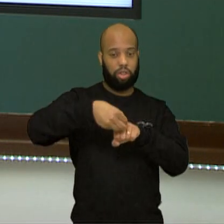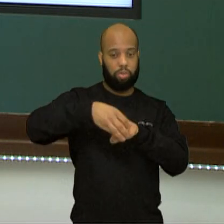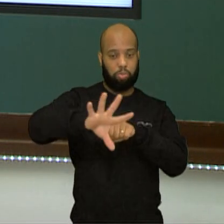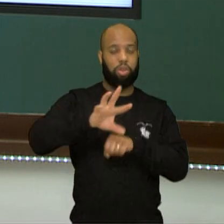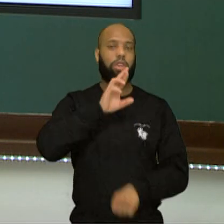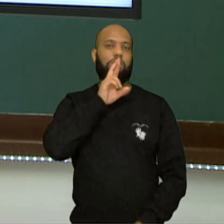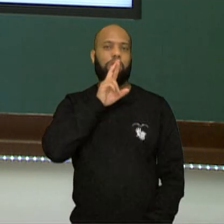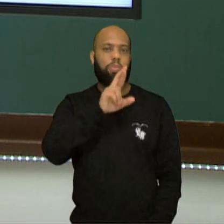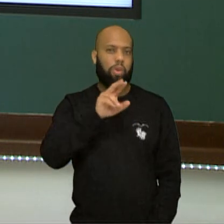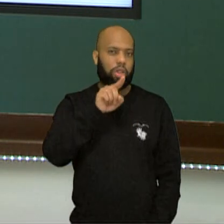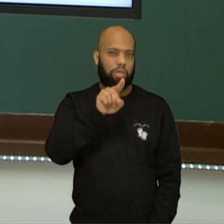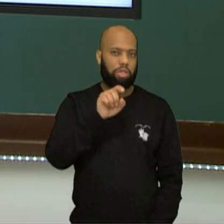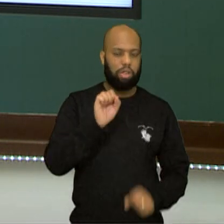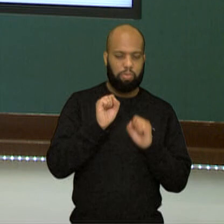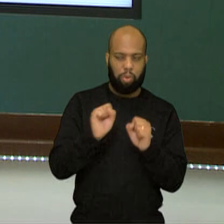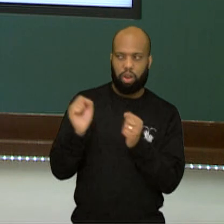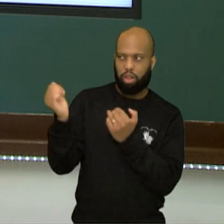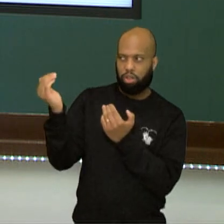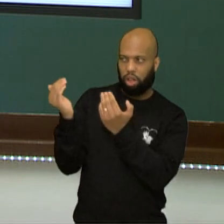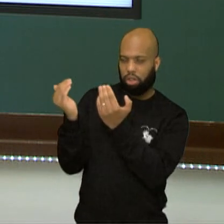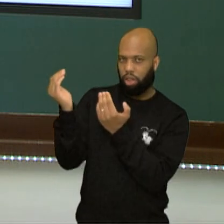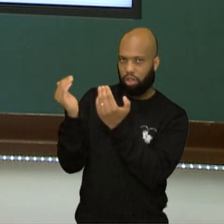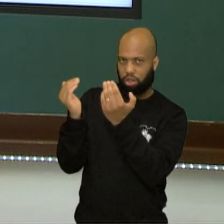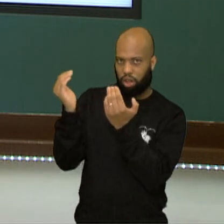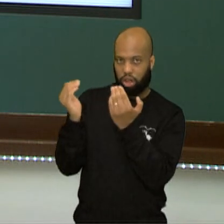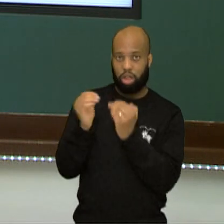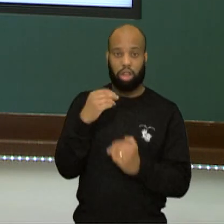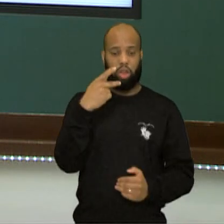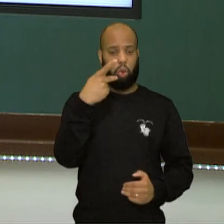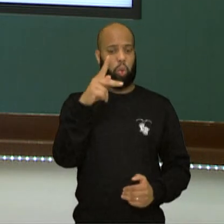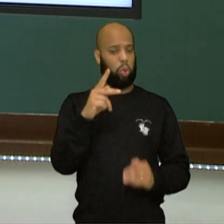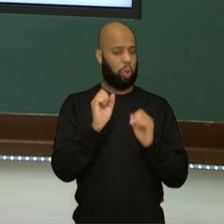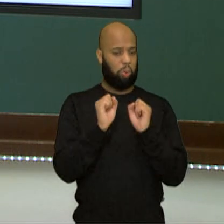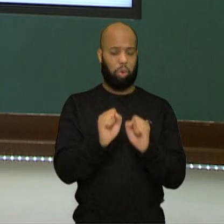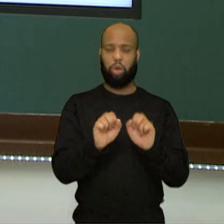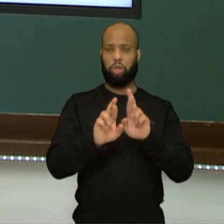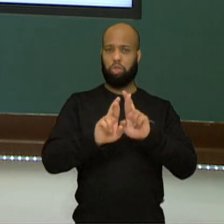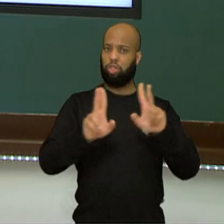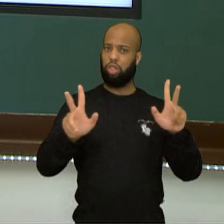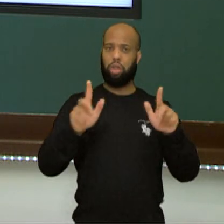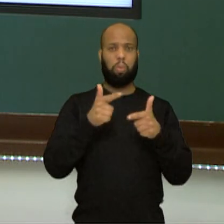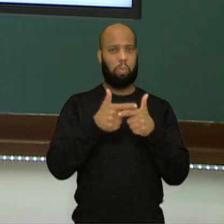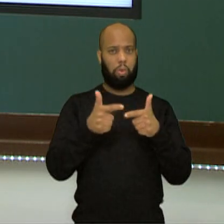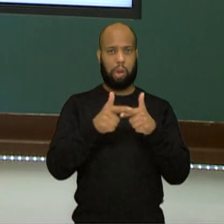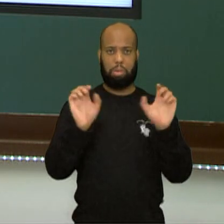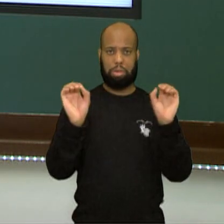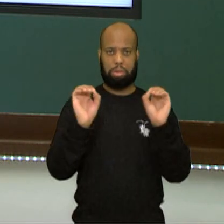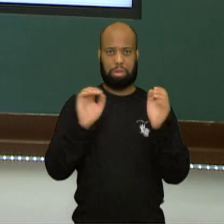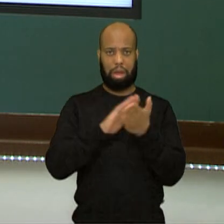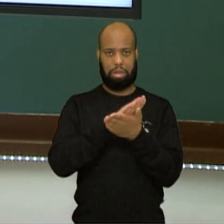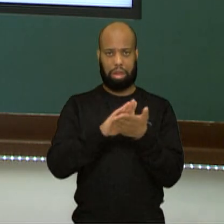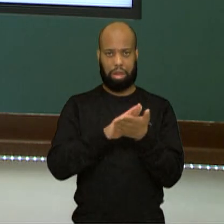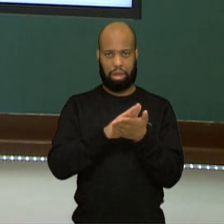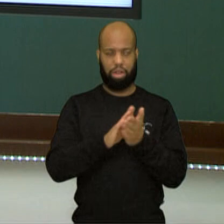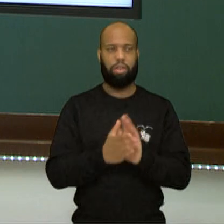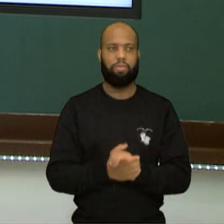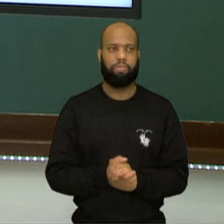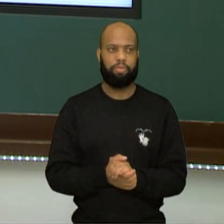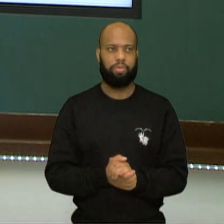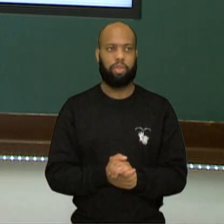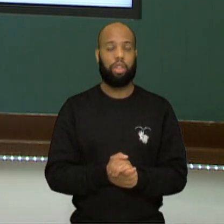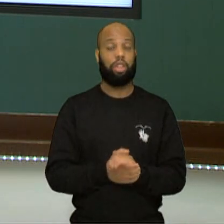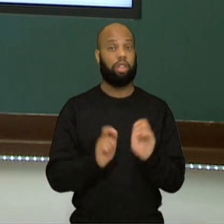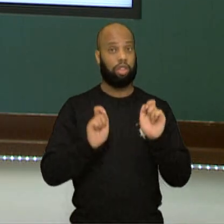de resposta. A sua pode ser completamente diferente, não tem problema. Veja aqui, acompanhe. Então, uma